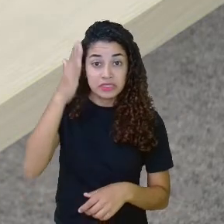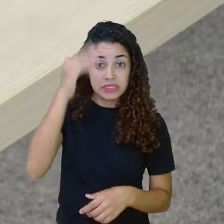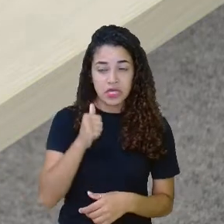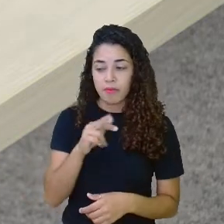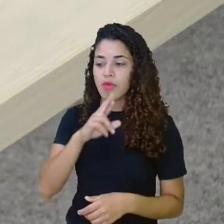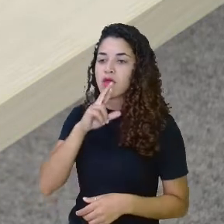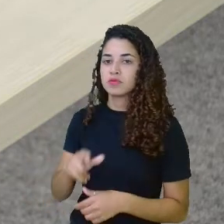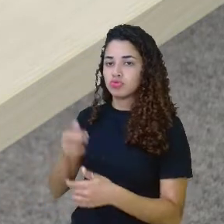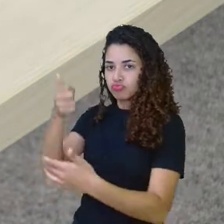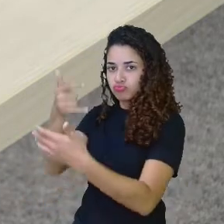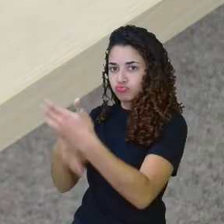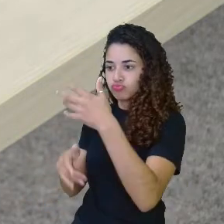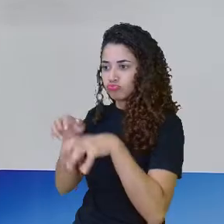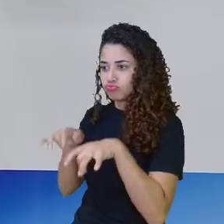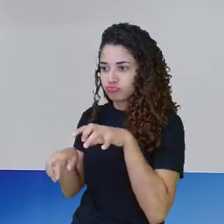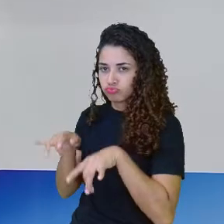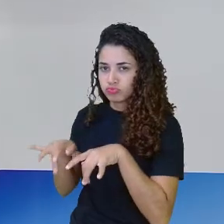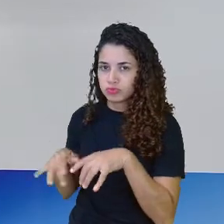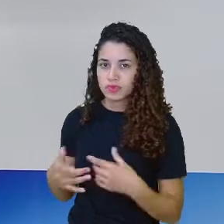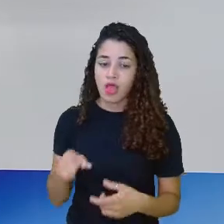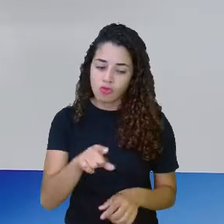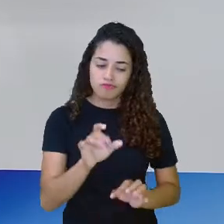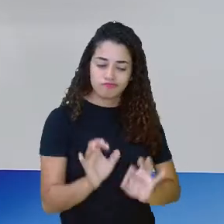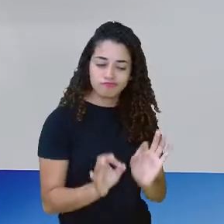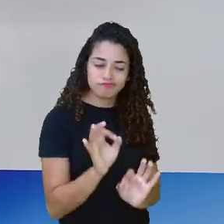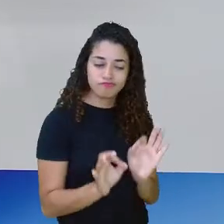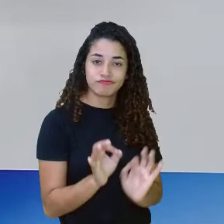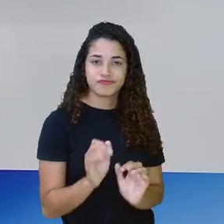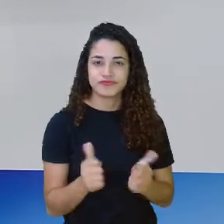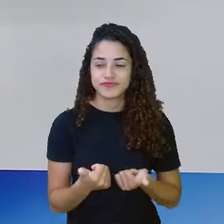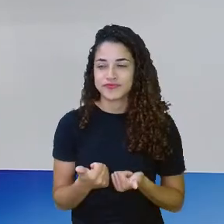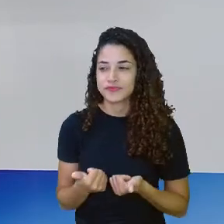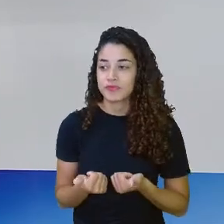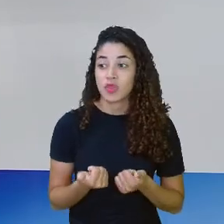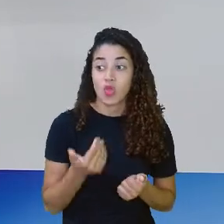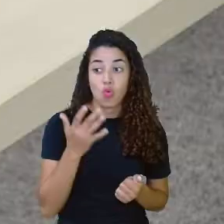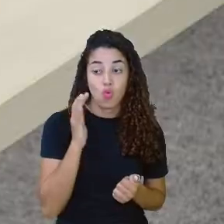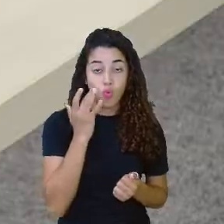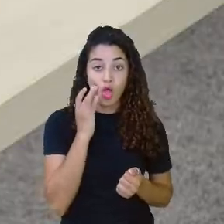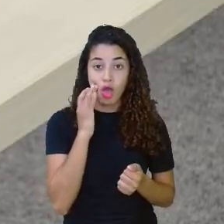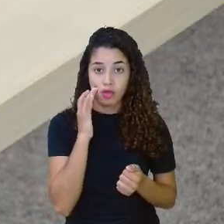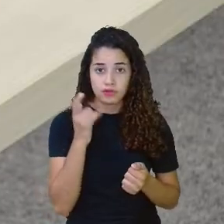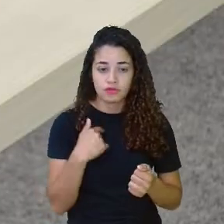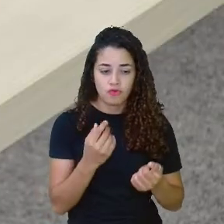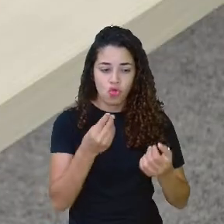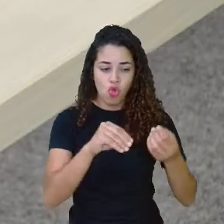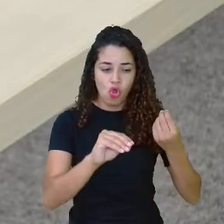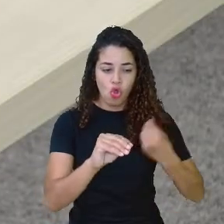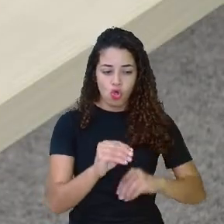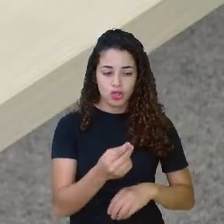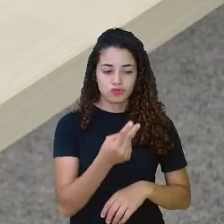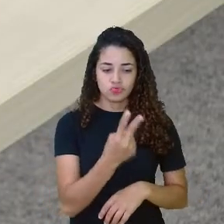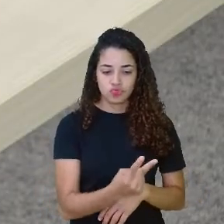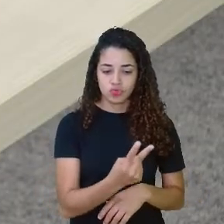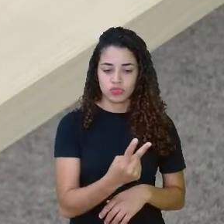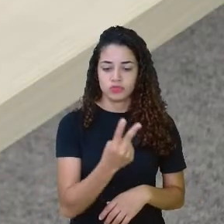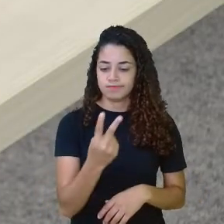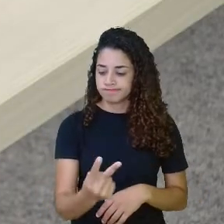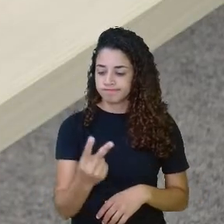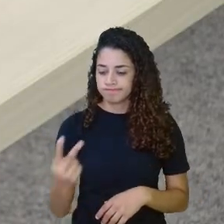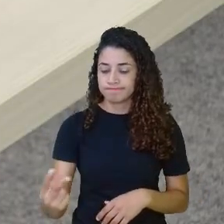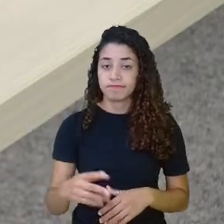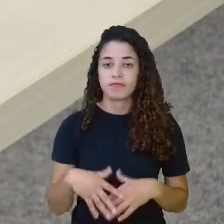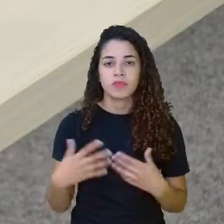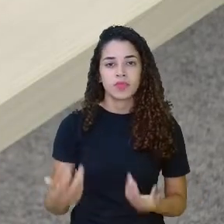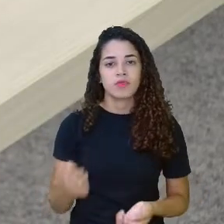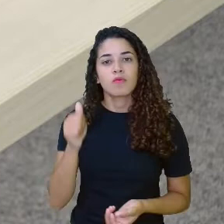Eli, enquanto eu coloco aqui, tá bom? Então, ó, eu acho que eu vou colocar 2 em cada pedaço. As meninas lá,